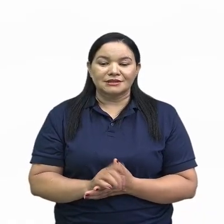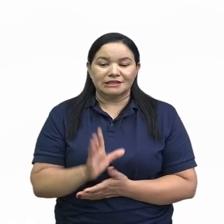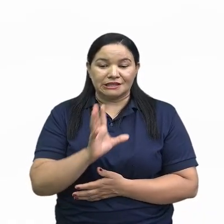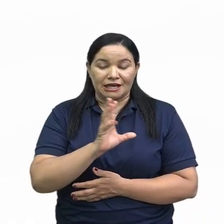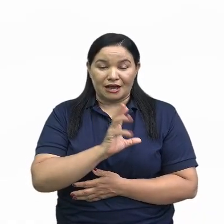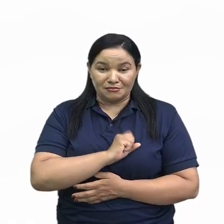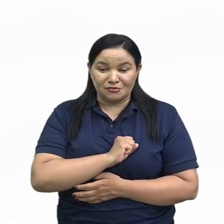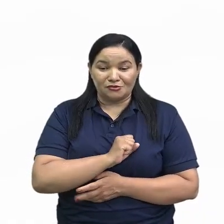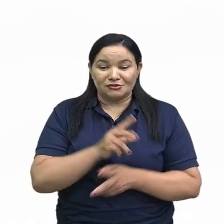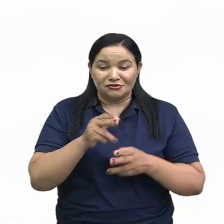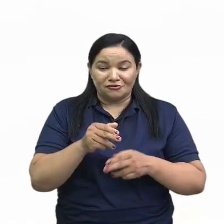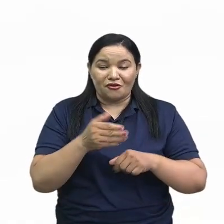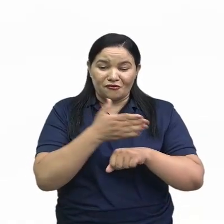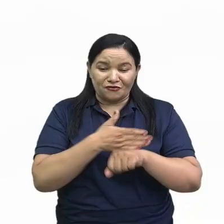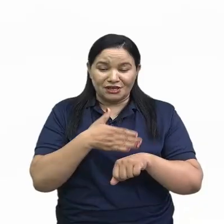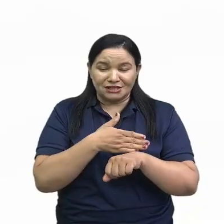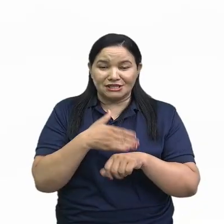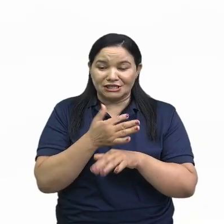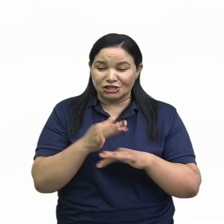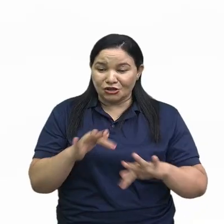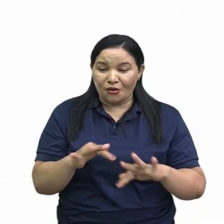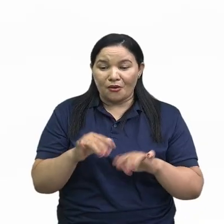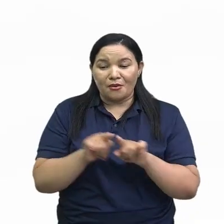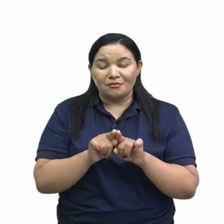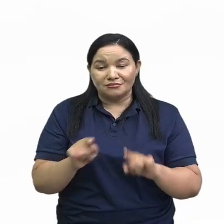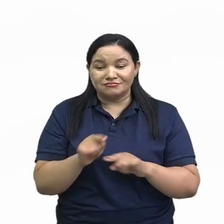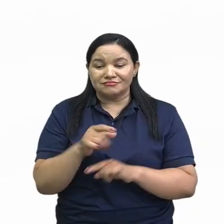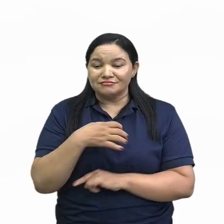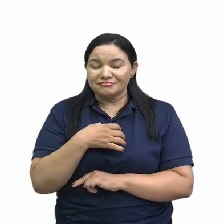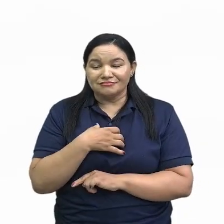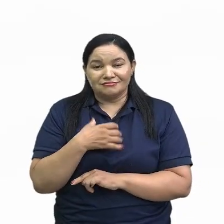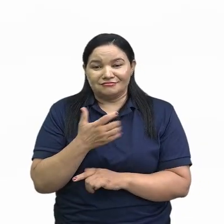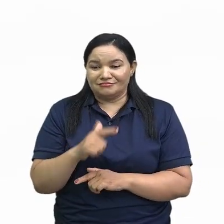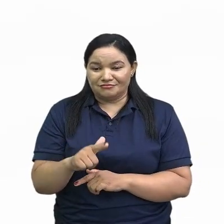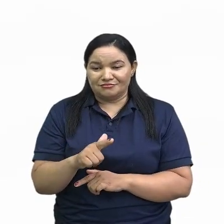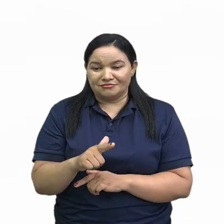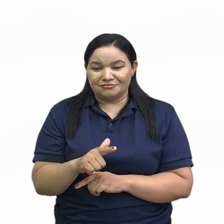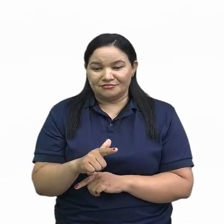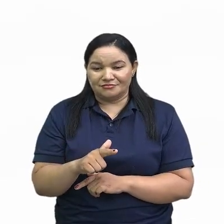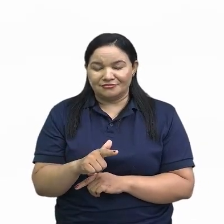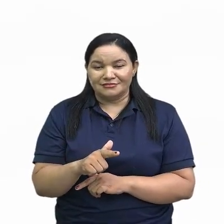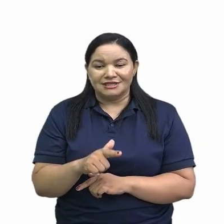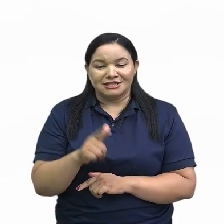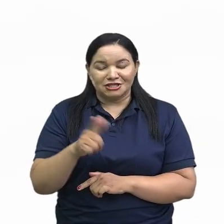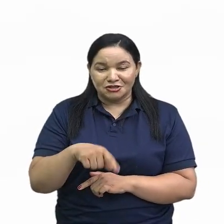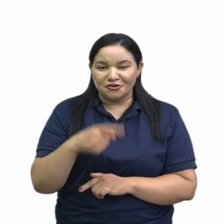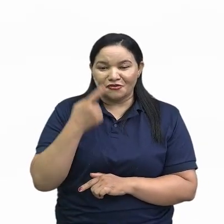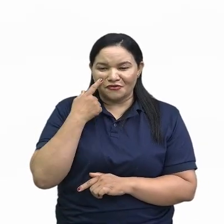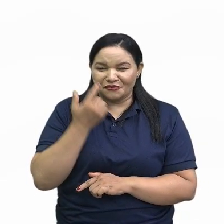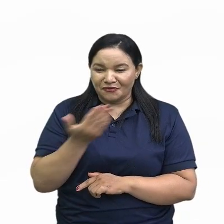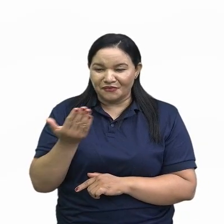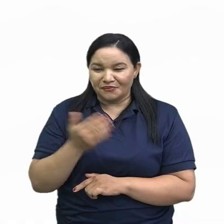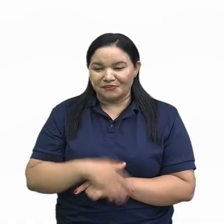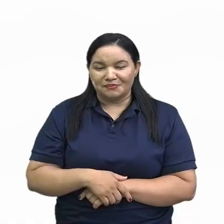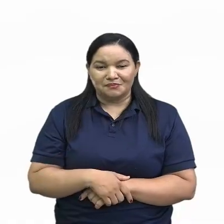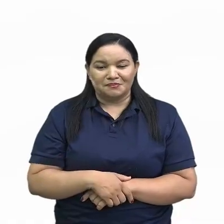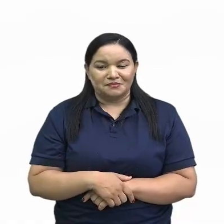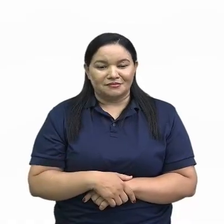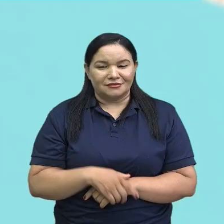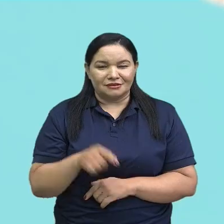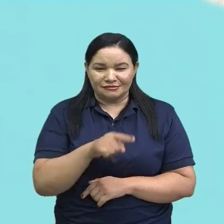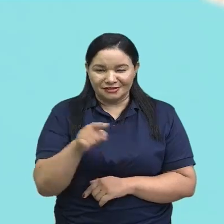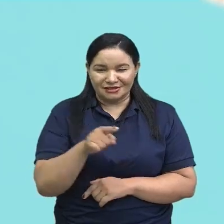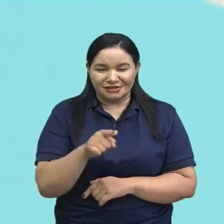amor é ferida que dói e não se sente. Cristão, vamos lá. Gente, você